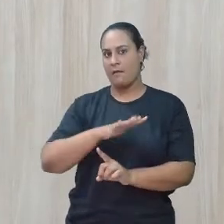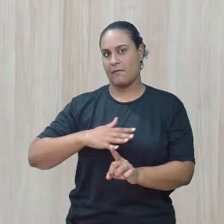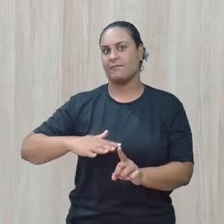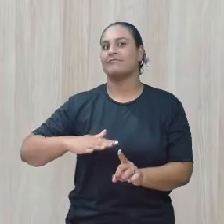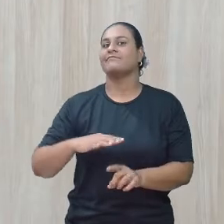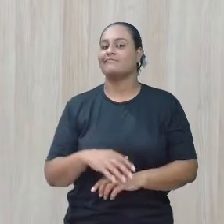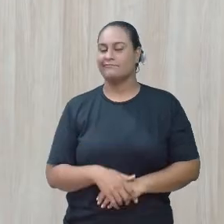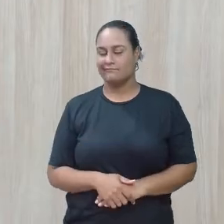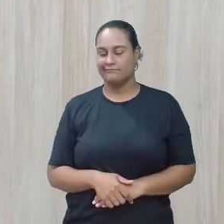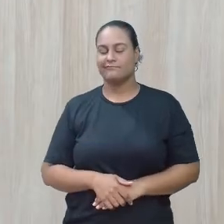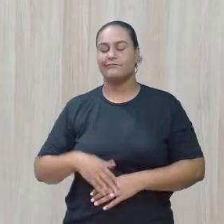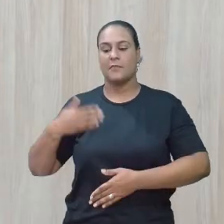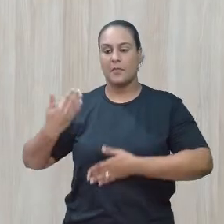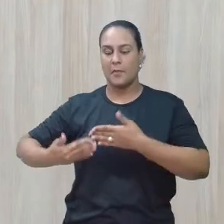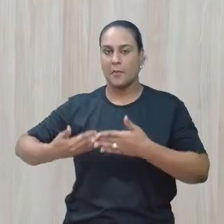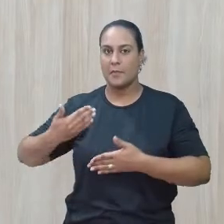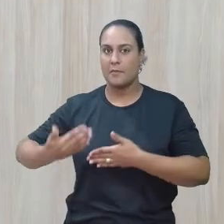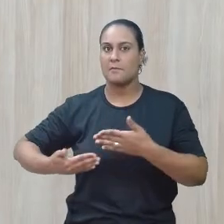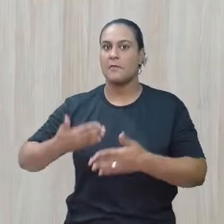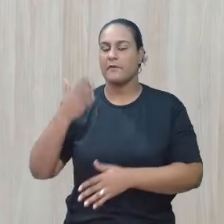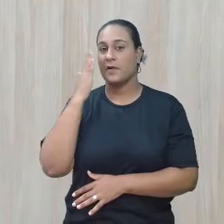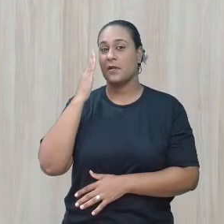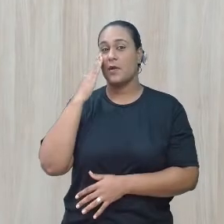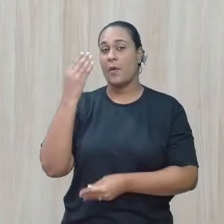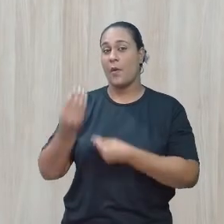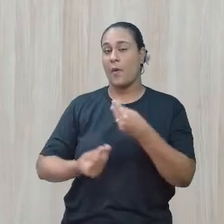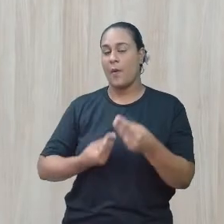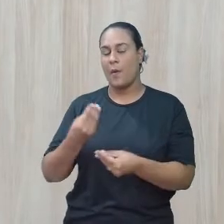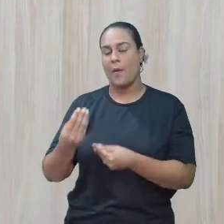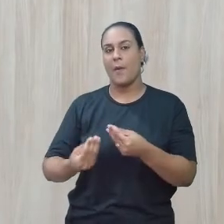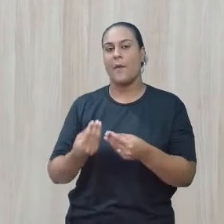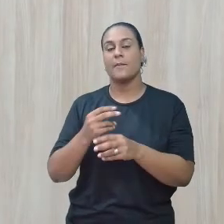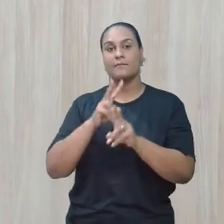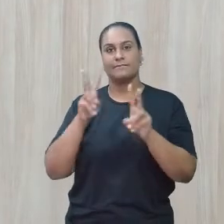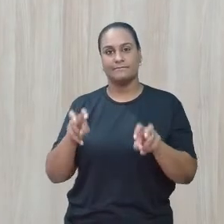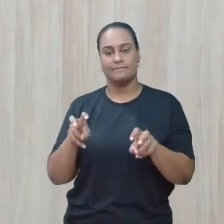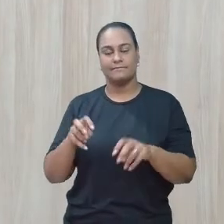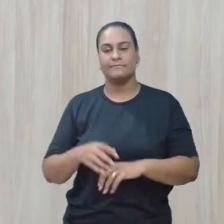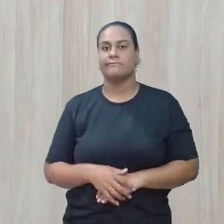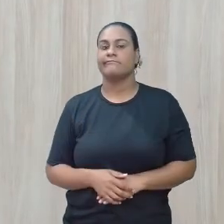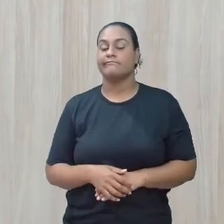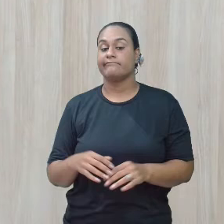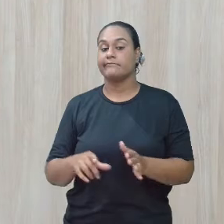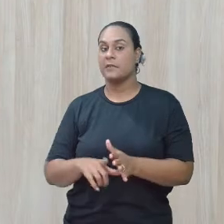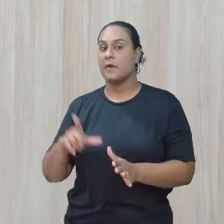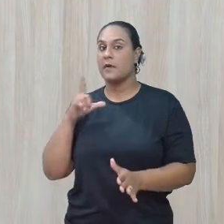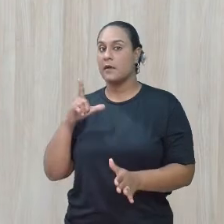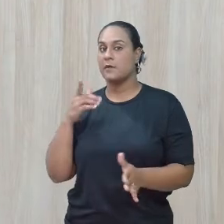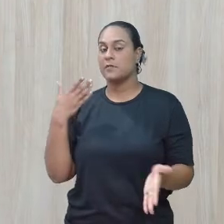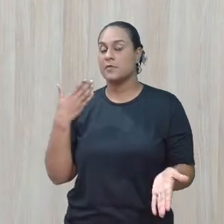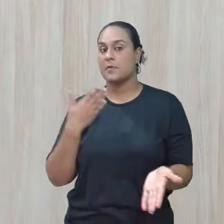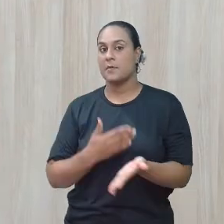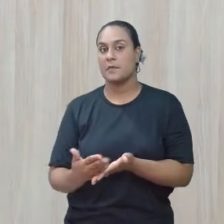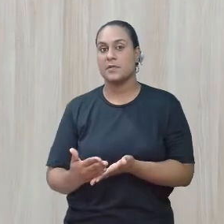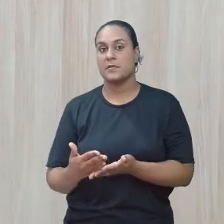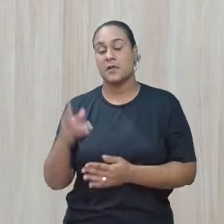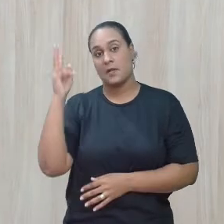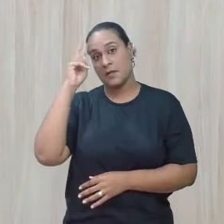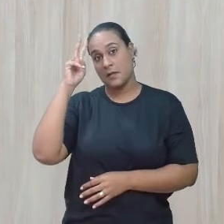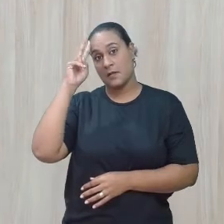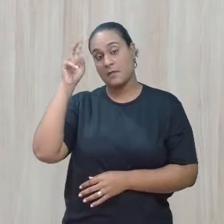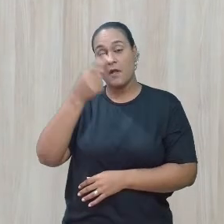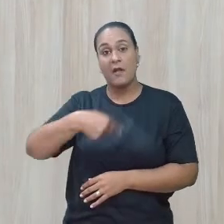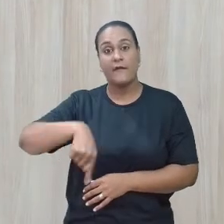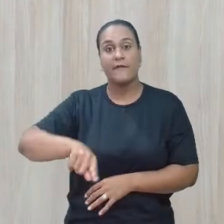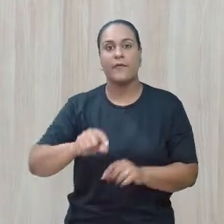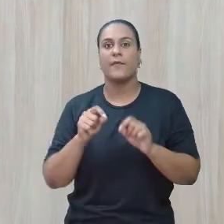certo? Que a gente no decorrer da aula vai entender um pouquinho melhor. Mas antes de começar a aula, eu quero lembrar vocês que